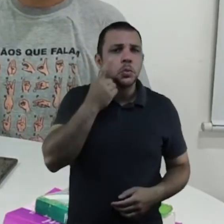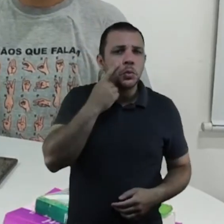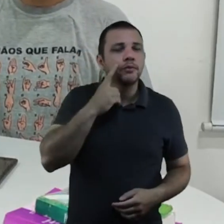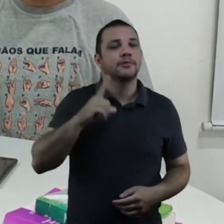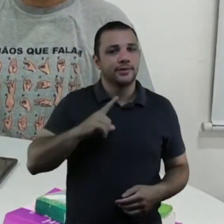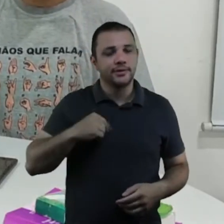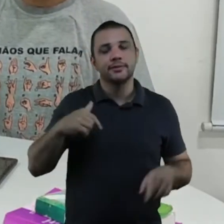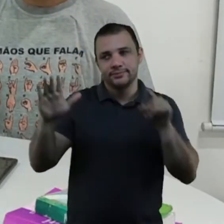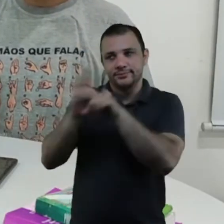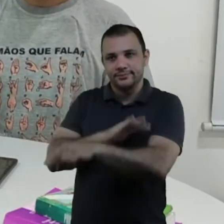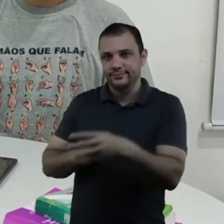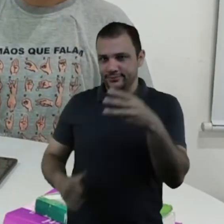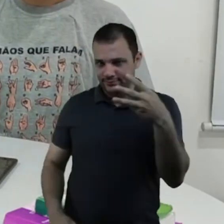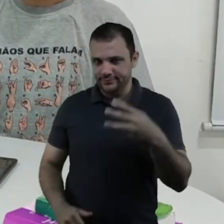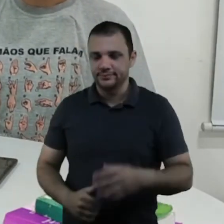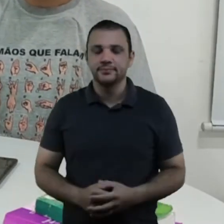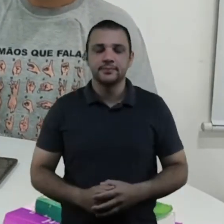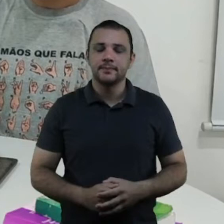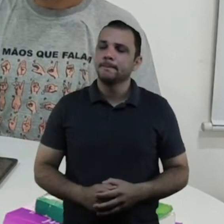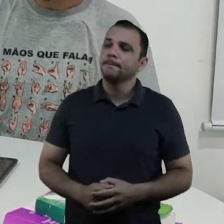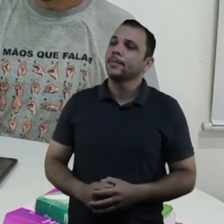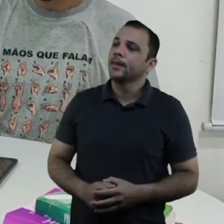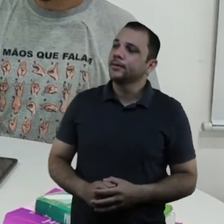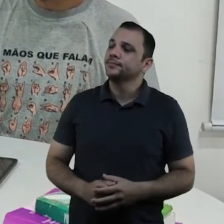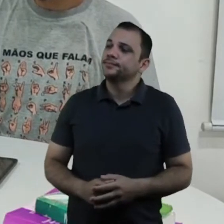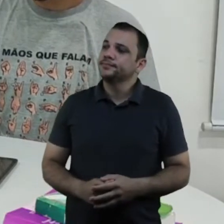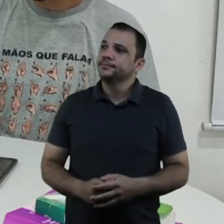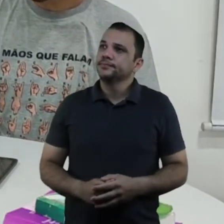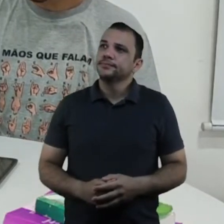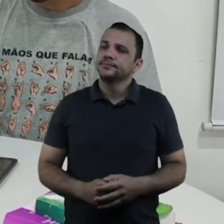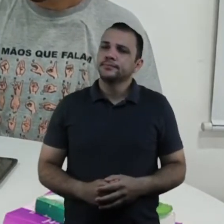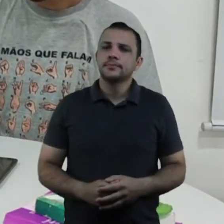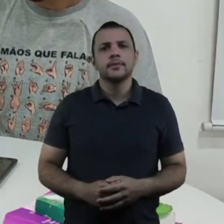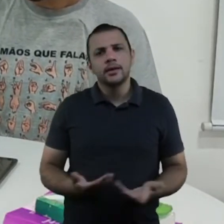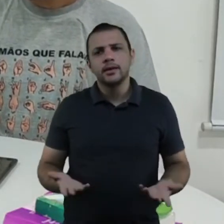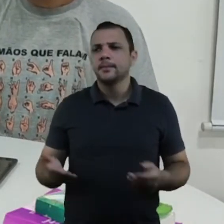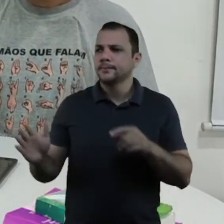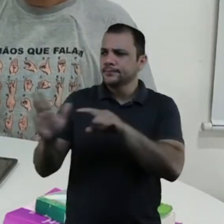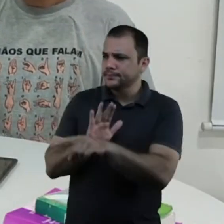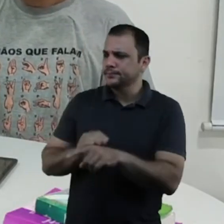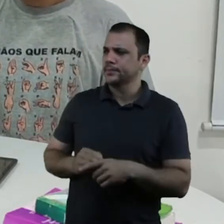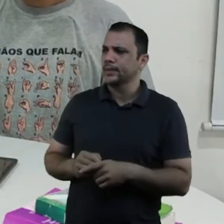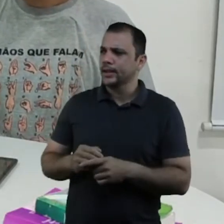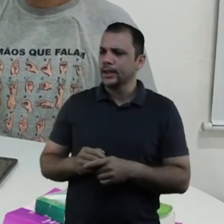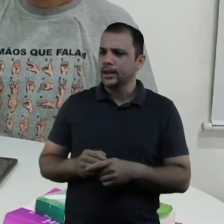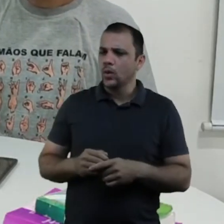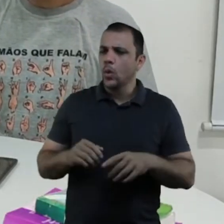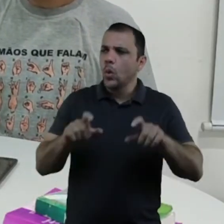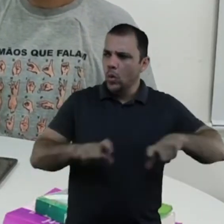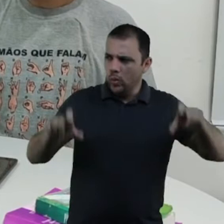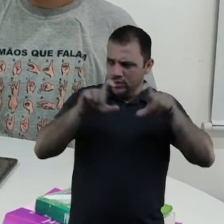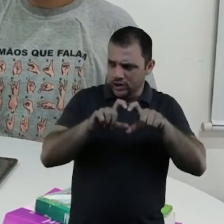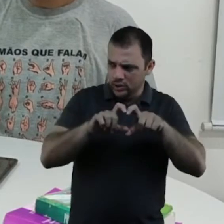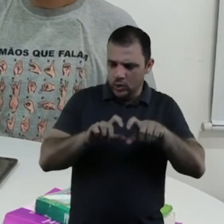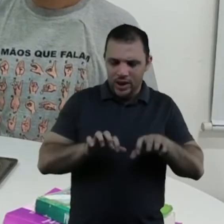vou estar fazendo elas para a doutora Marcela. Doutora Marcela, assim, é necessário adaptar o